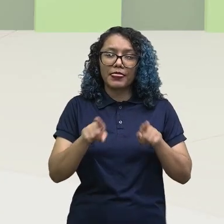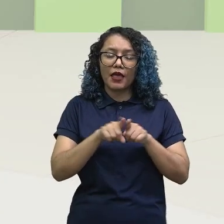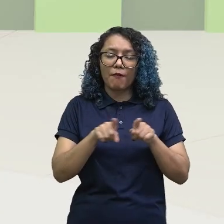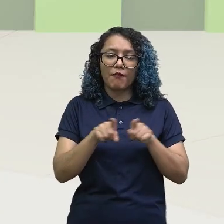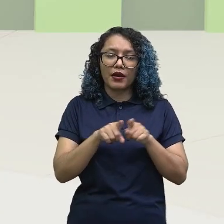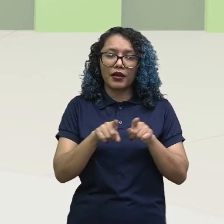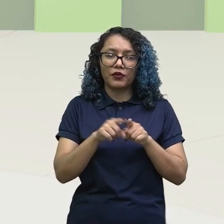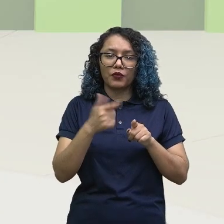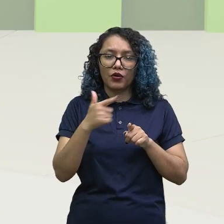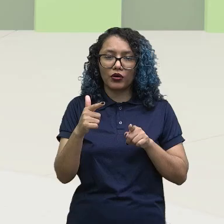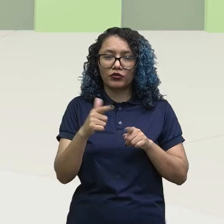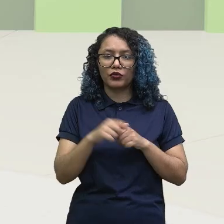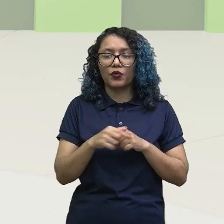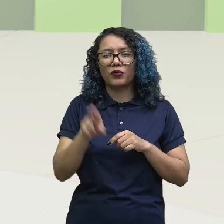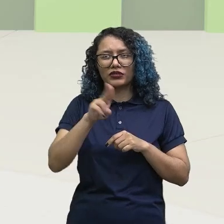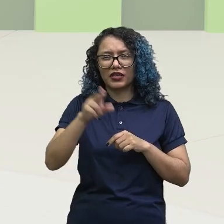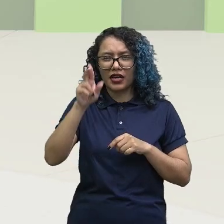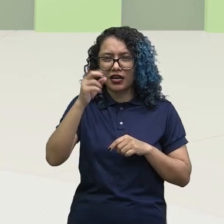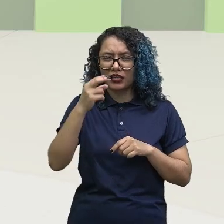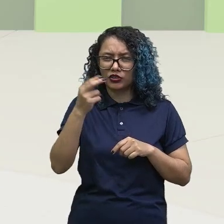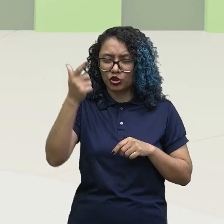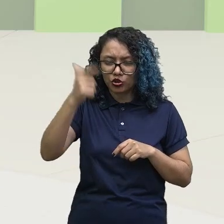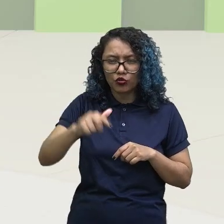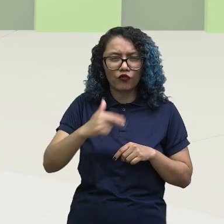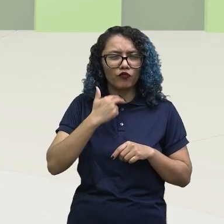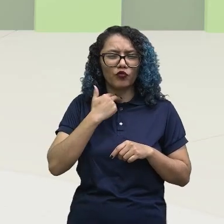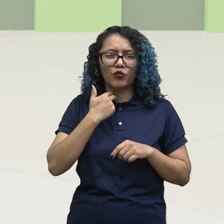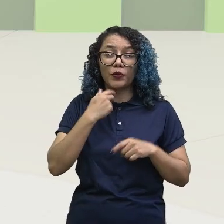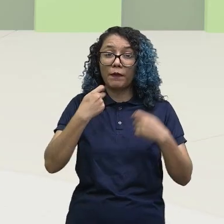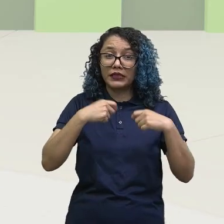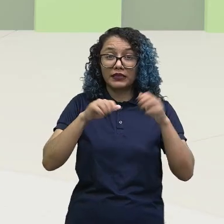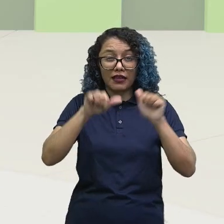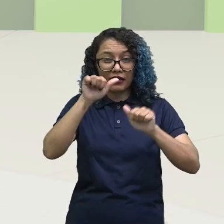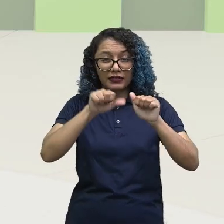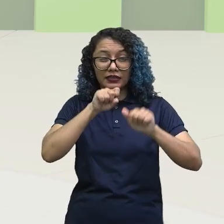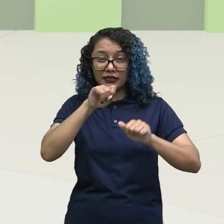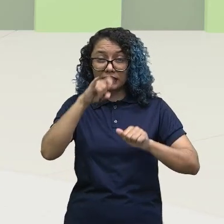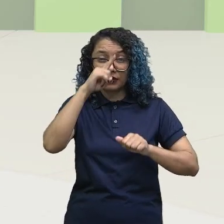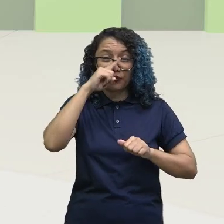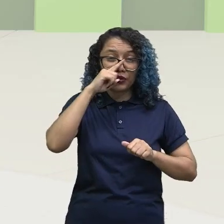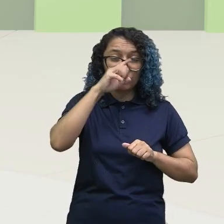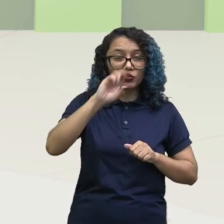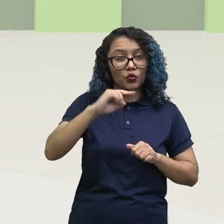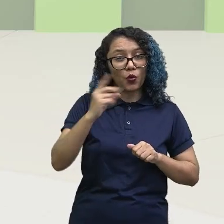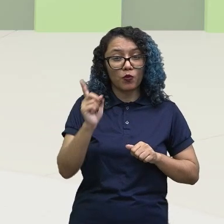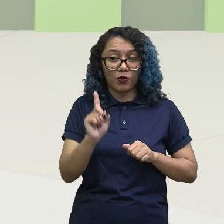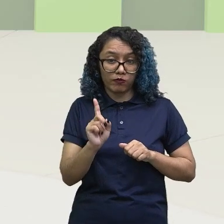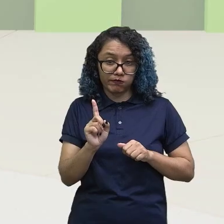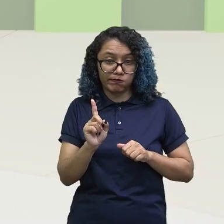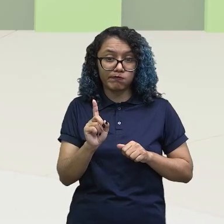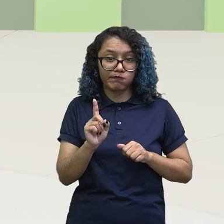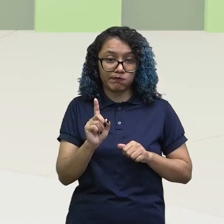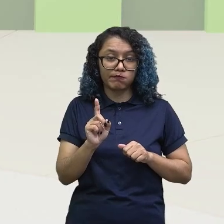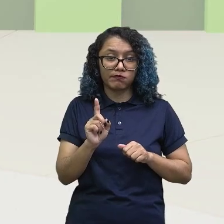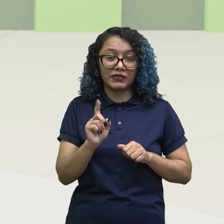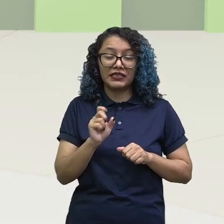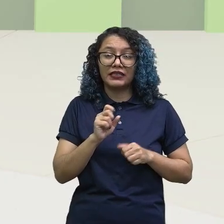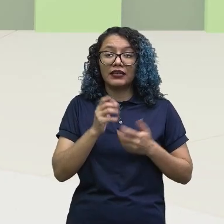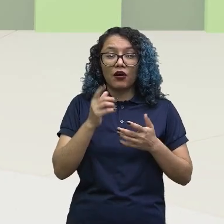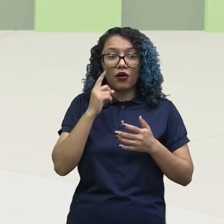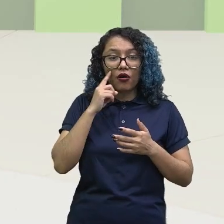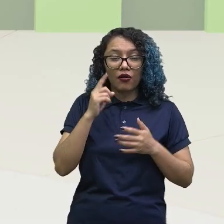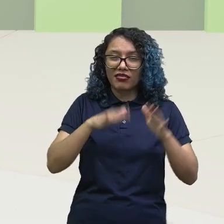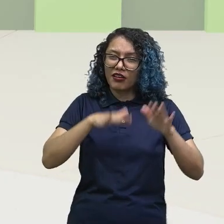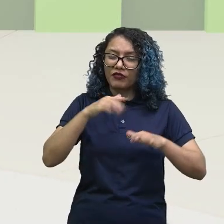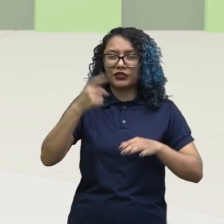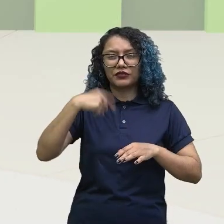não reaproveitável, o que a gente tem? A gente tem que analisar se ele é perigoso ou se ele não é perigoso. De primeira, assim,